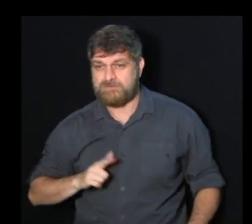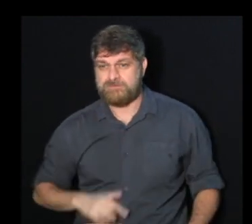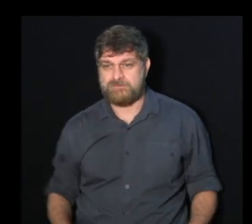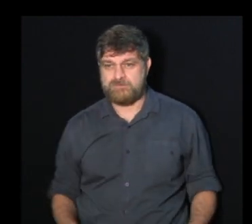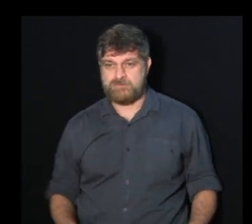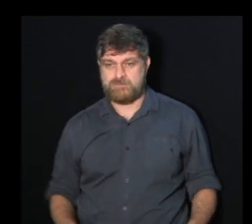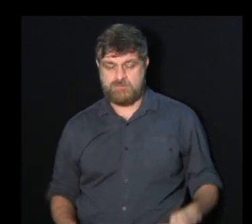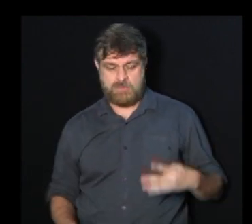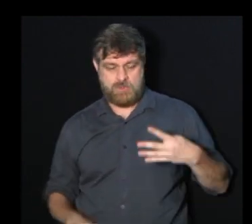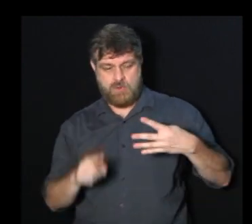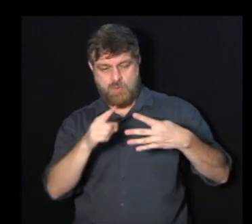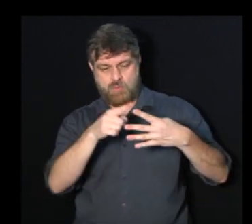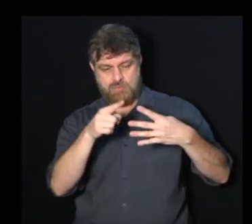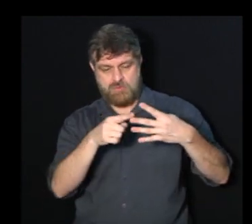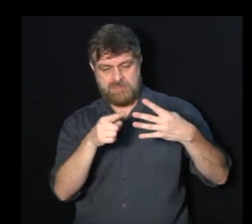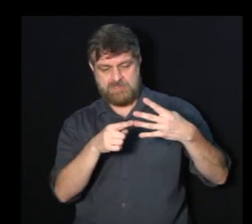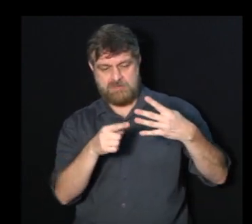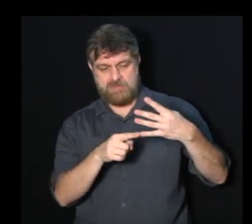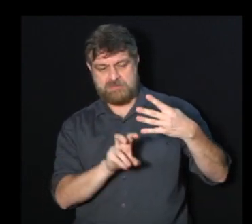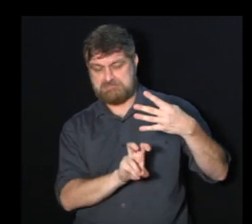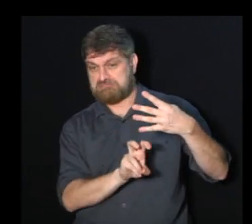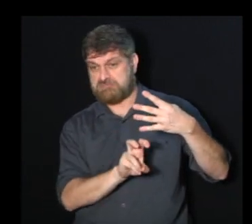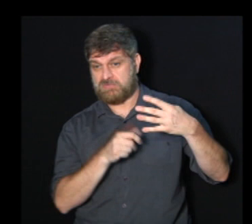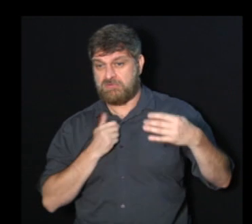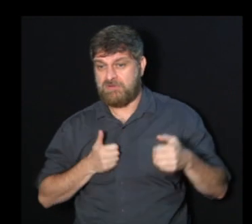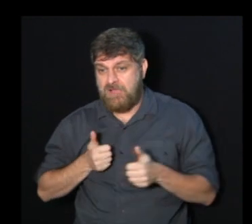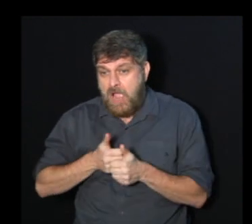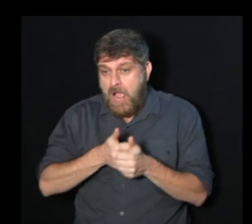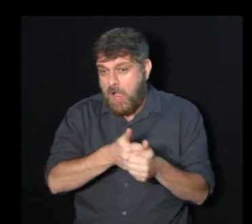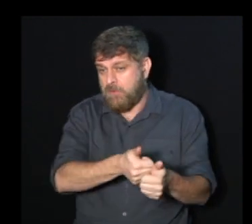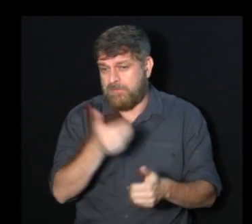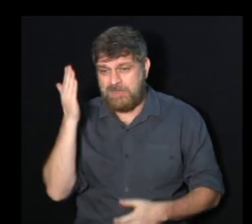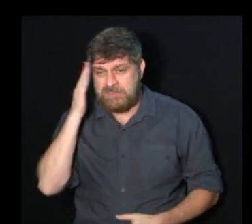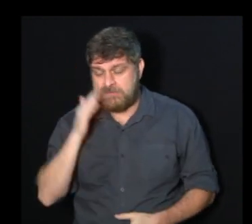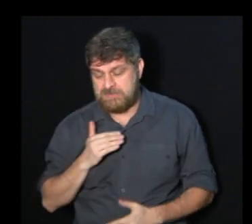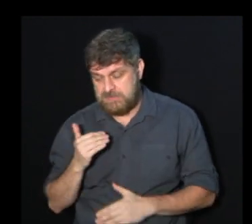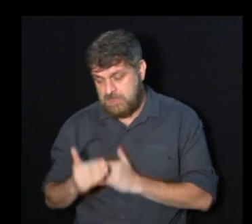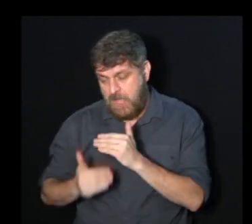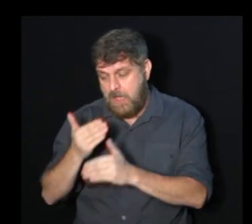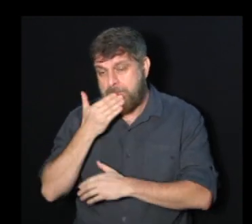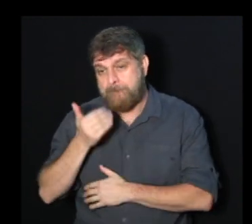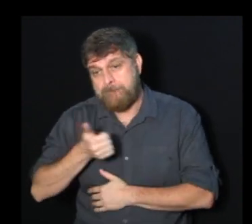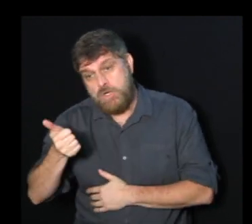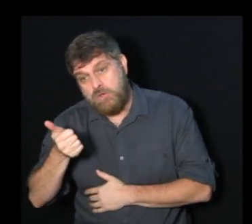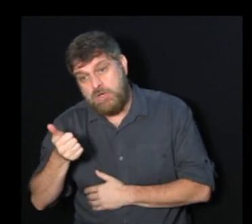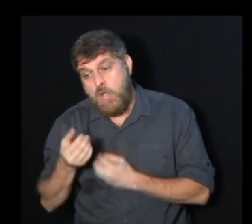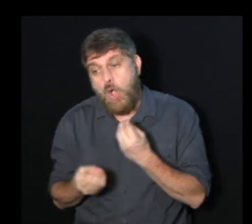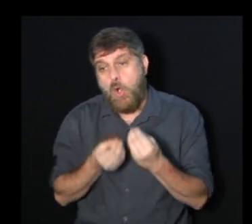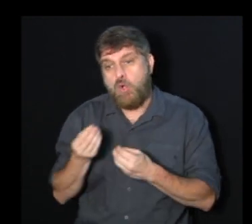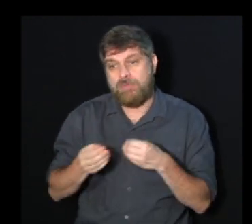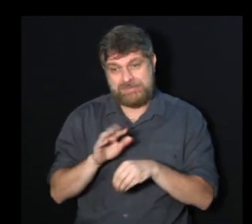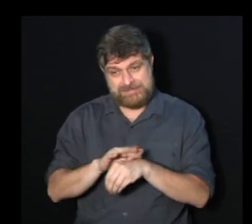mais para o amigo médico, ele vai ter uma ideia de acompanhamento para ver se isso está evoluindo ou não. Tá?